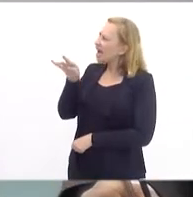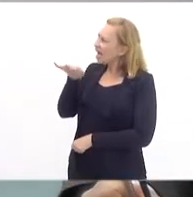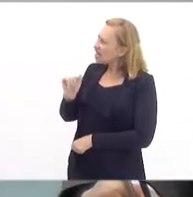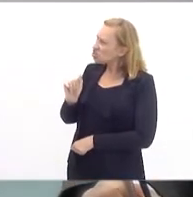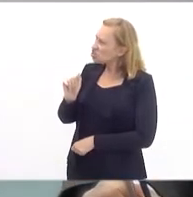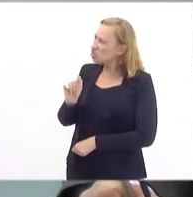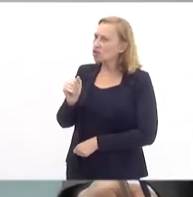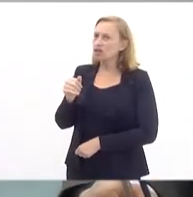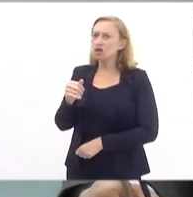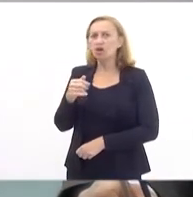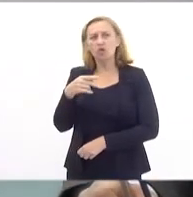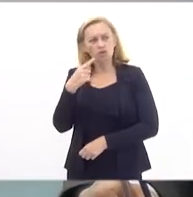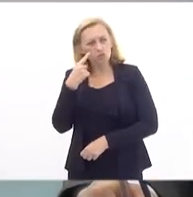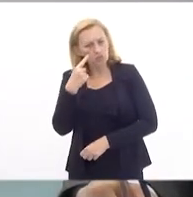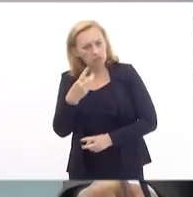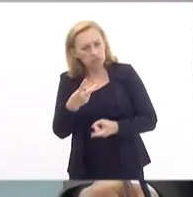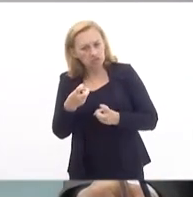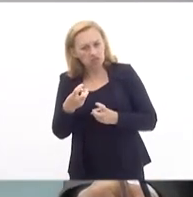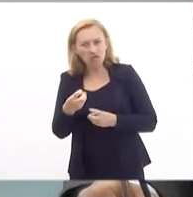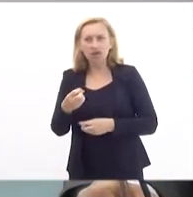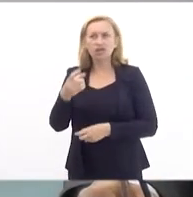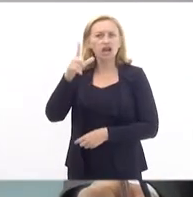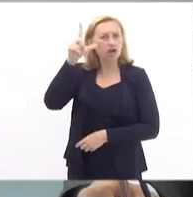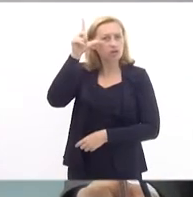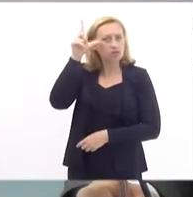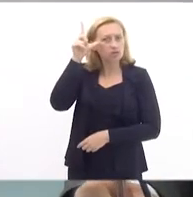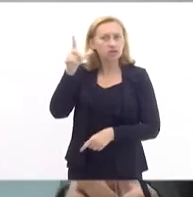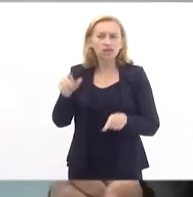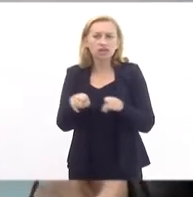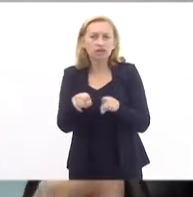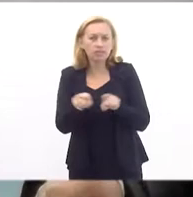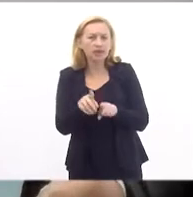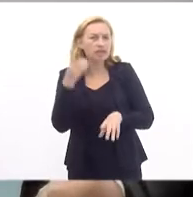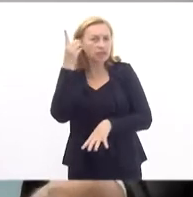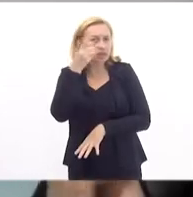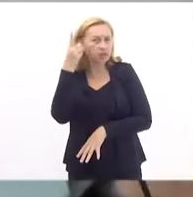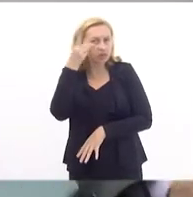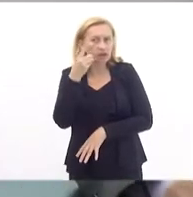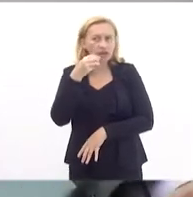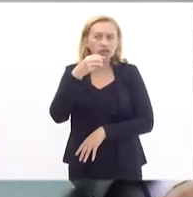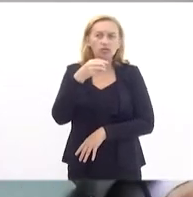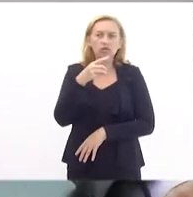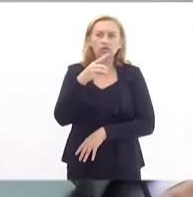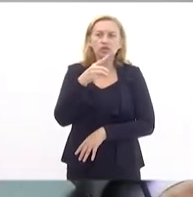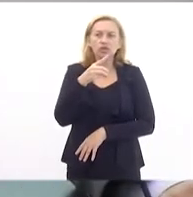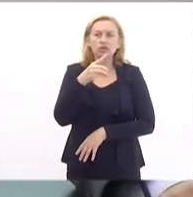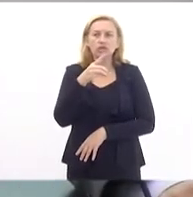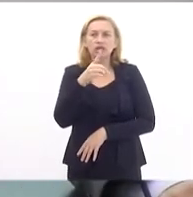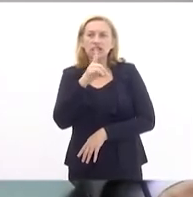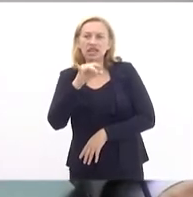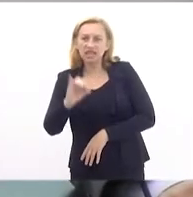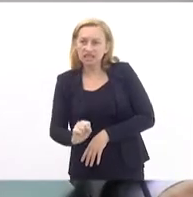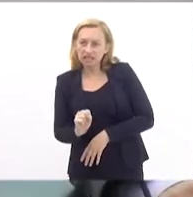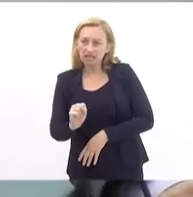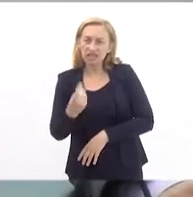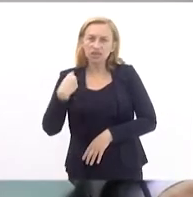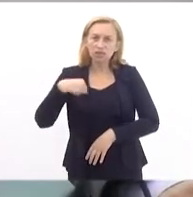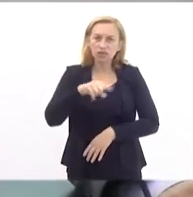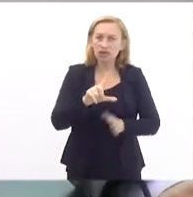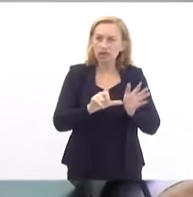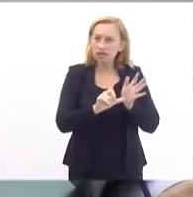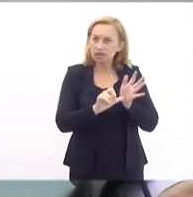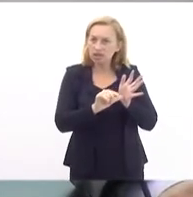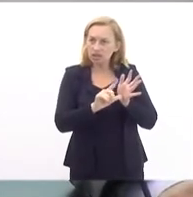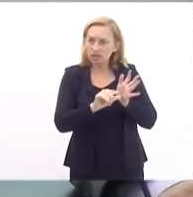nos coordenou, eu fui com o deputado Dionísio Lins, né? Fizemos o trajeto Santa Cruz, Central do Brasil.